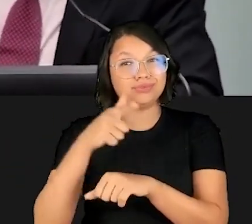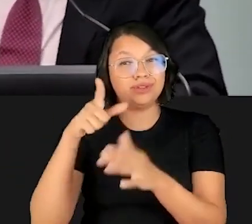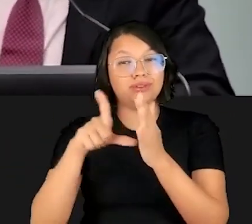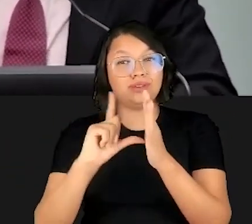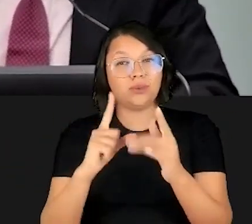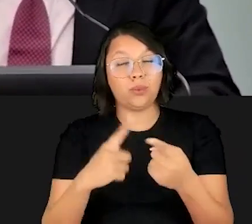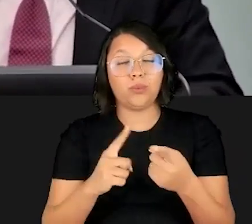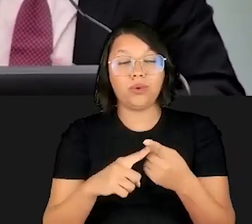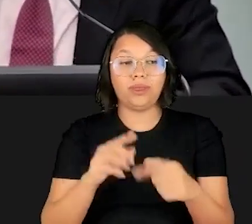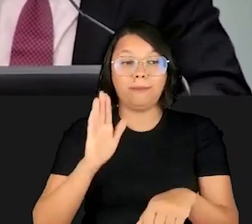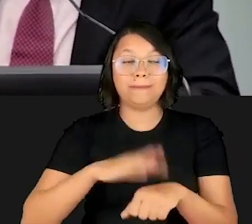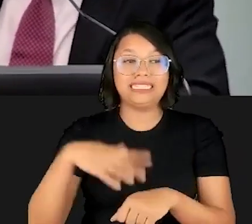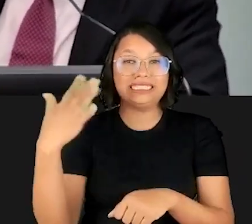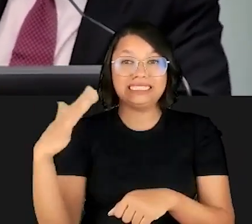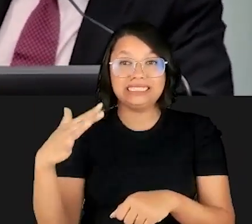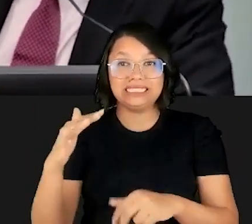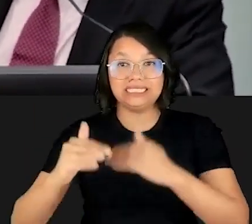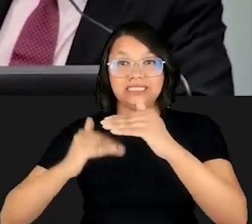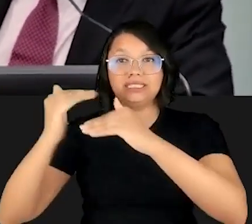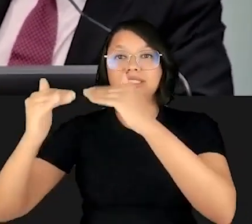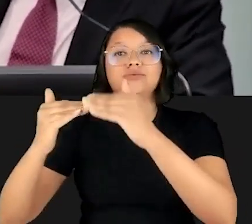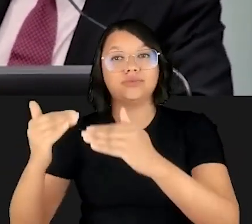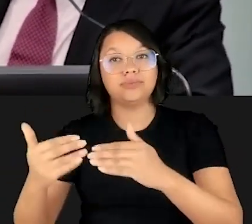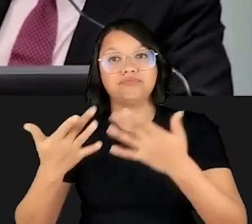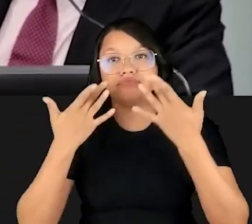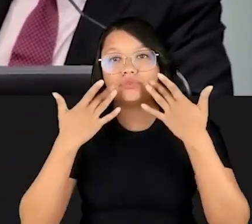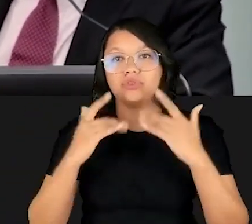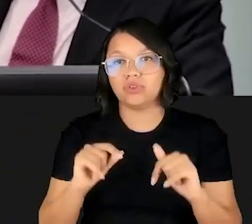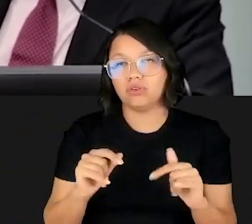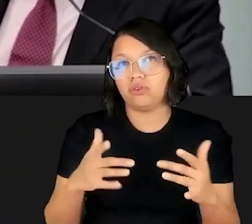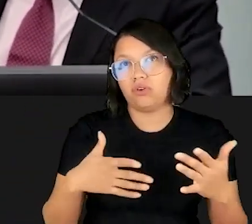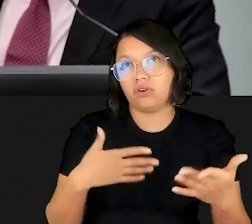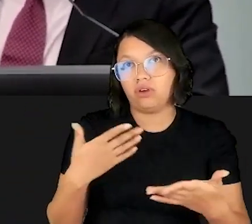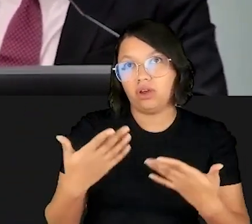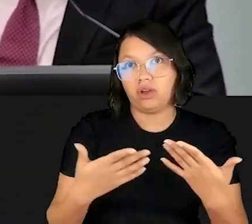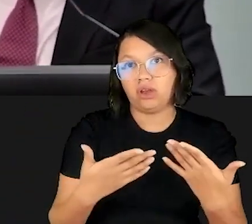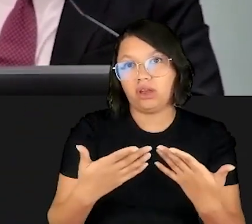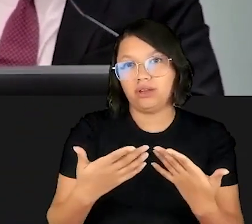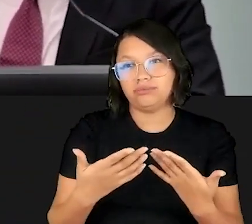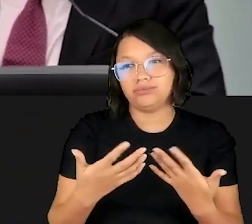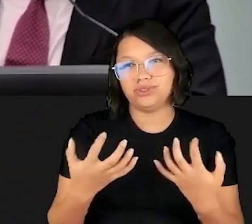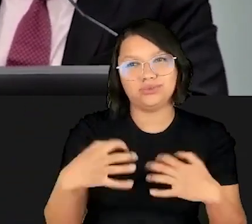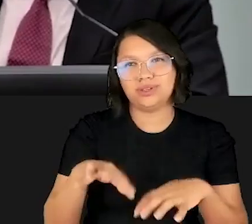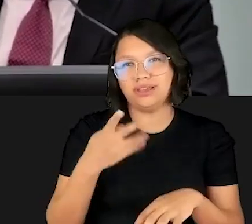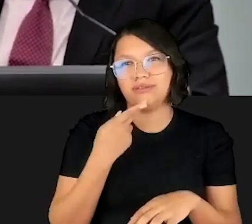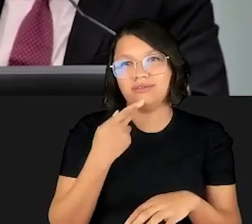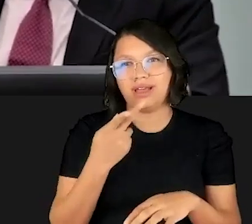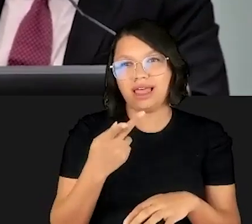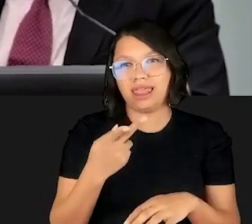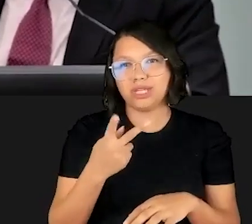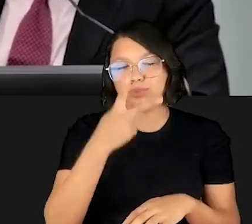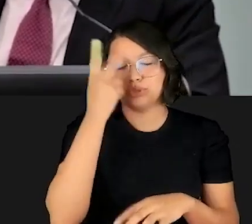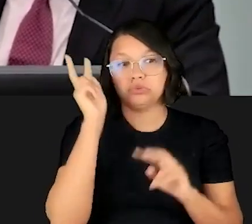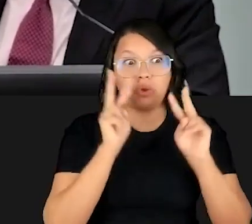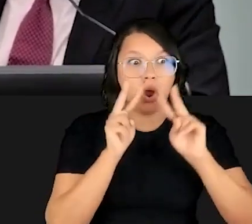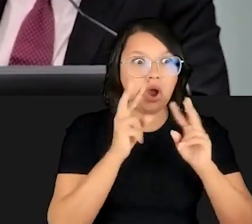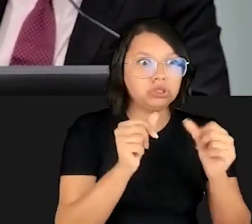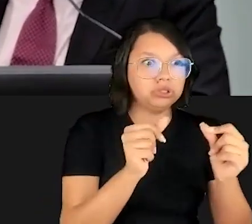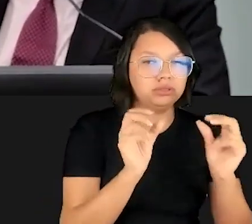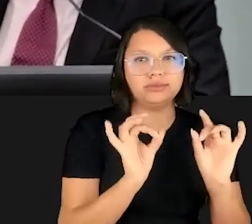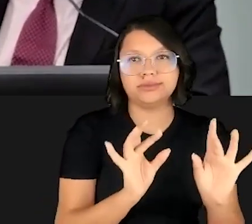de desenvolver e há, naturalmente, eu não gostaria de falar de ganância, mas há infelizmente,